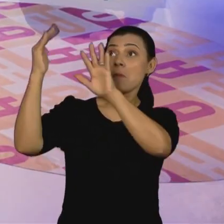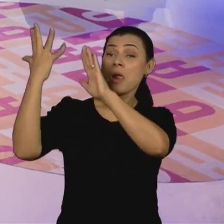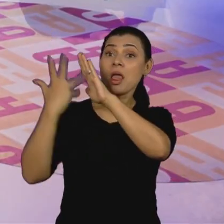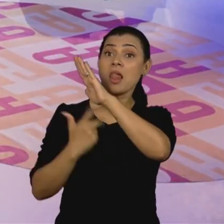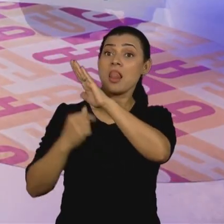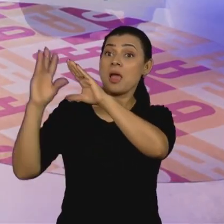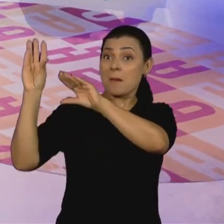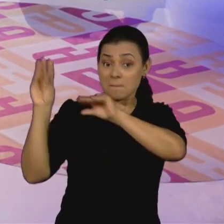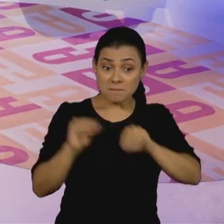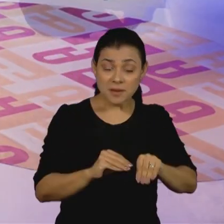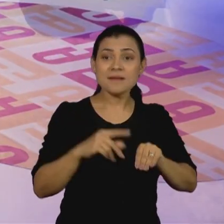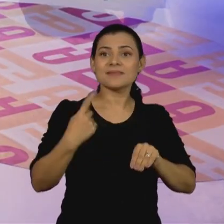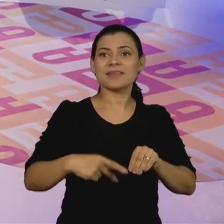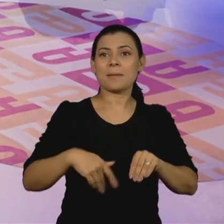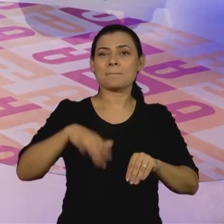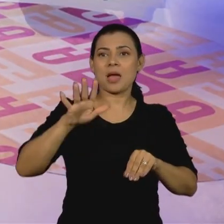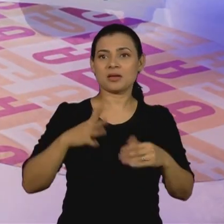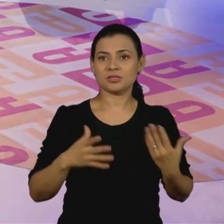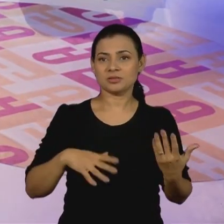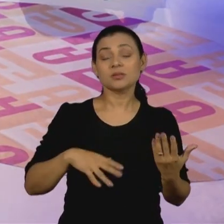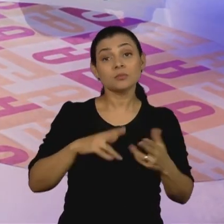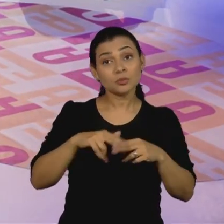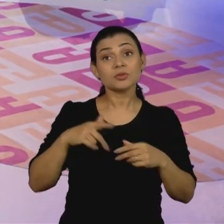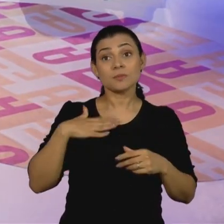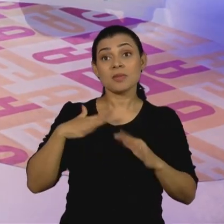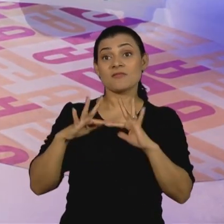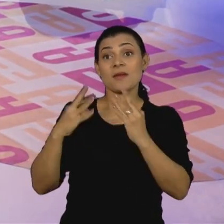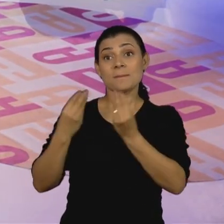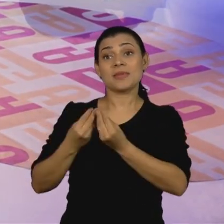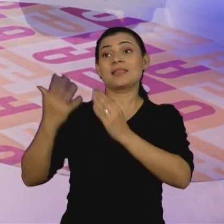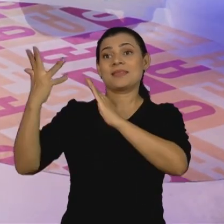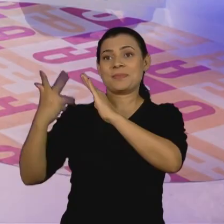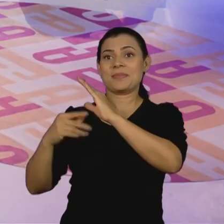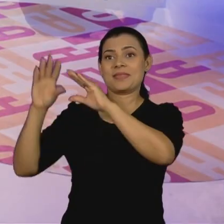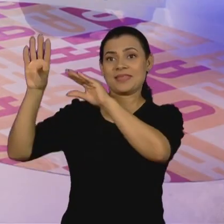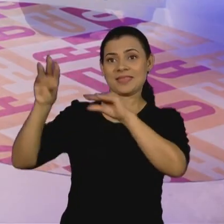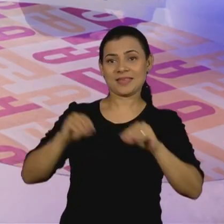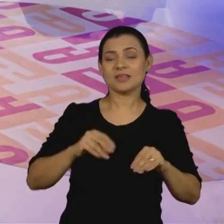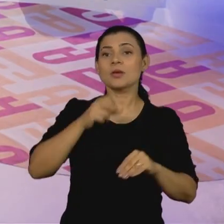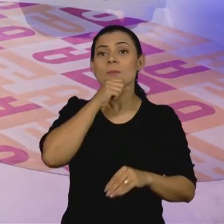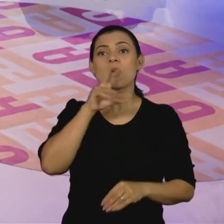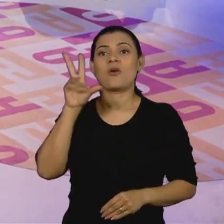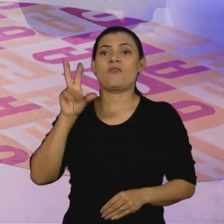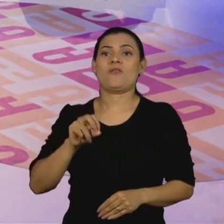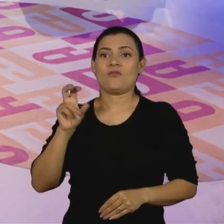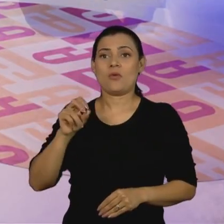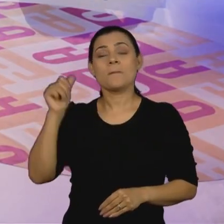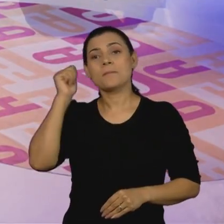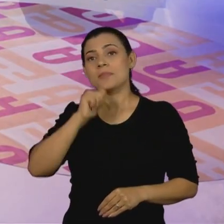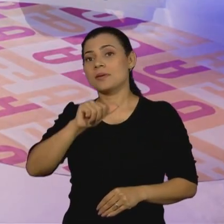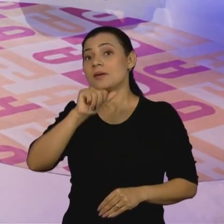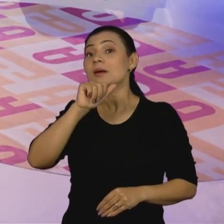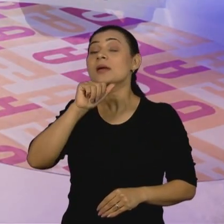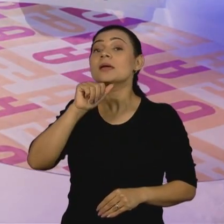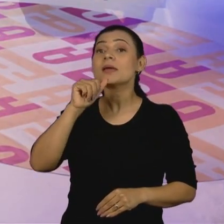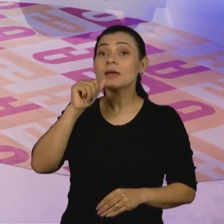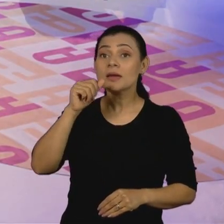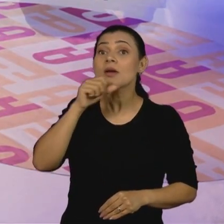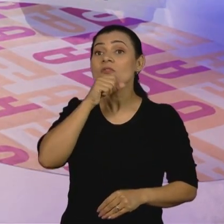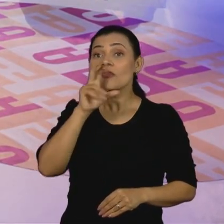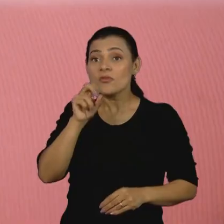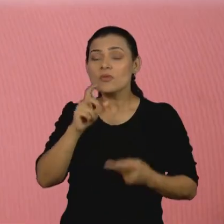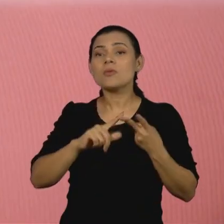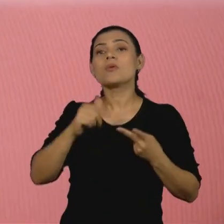Daí os imigrantes. Então, minha família é uma das primeiras levas de imigrante. Meus avós maternos e paternos vieram da